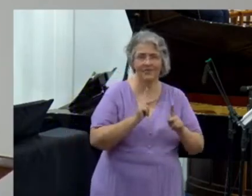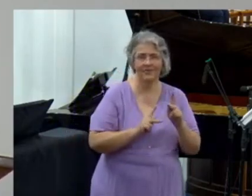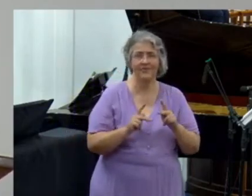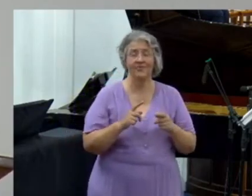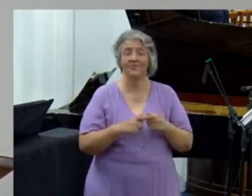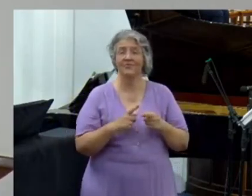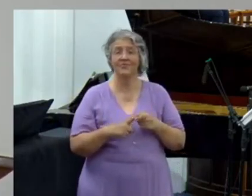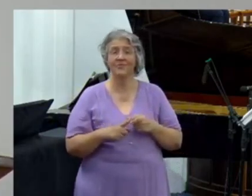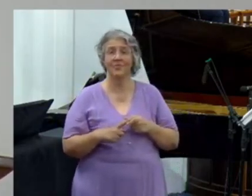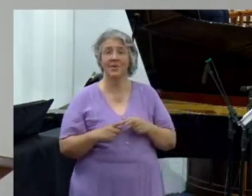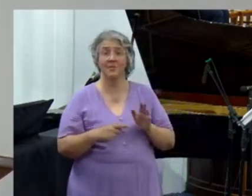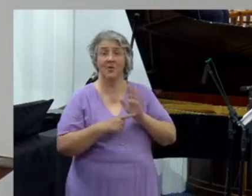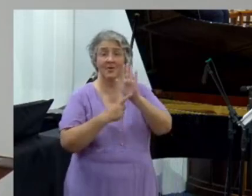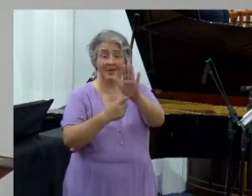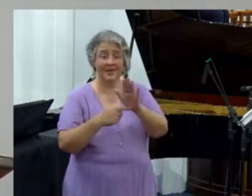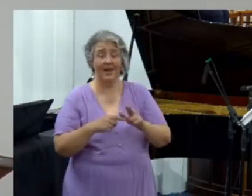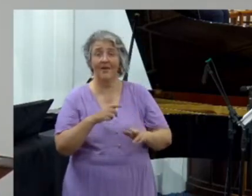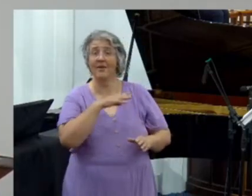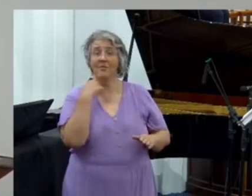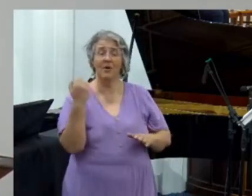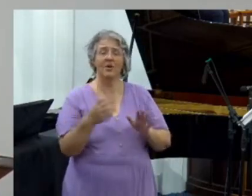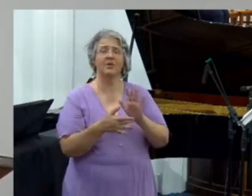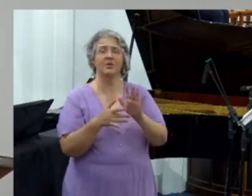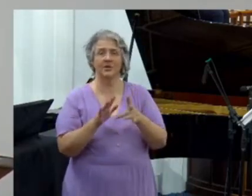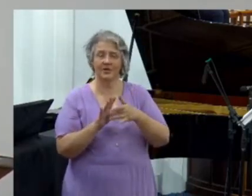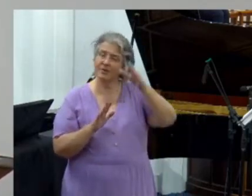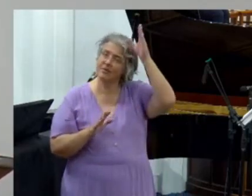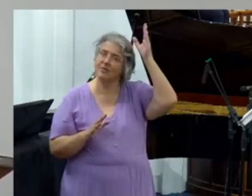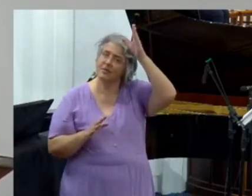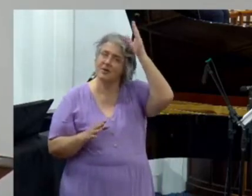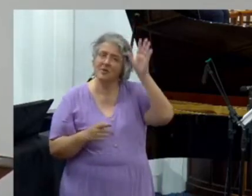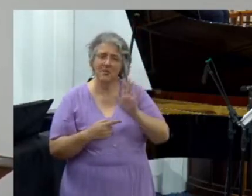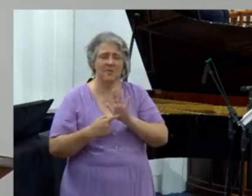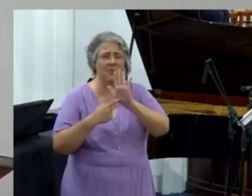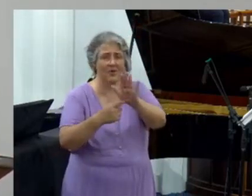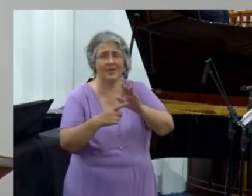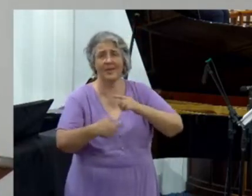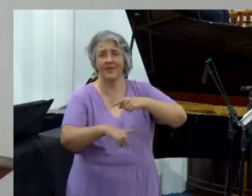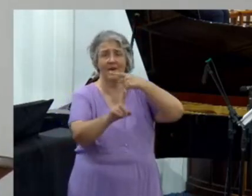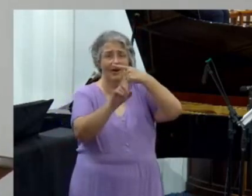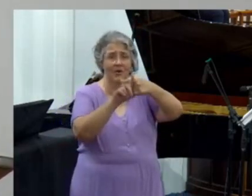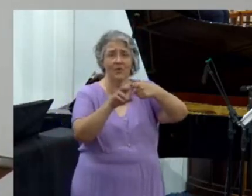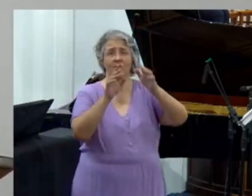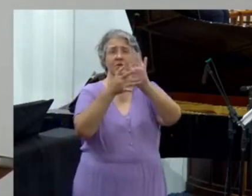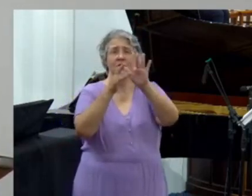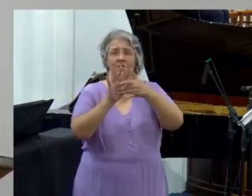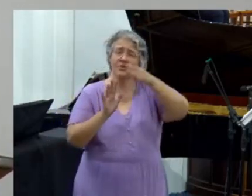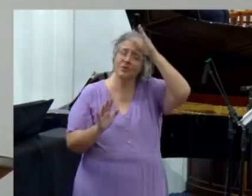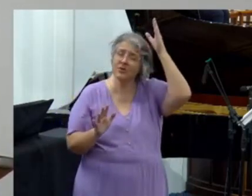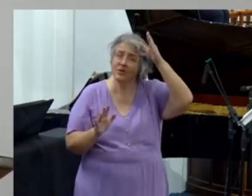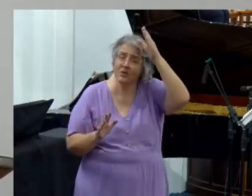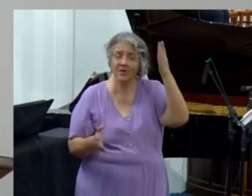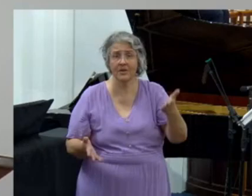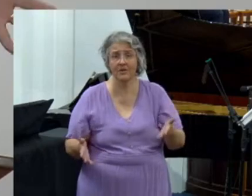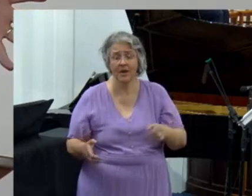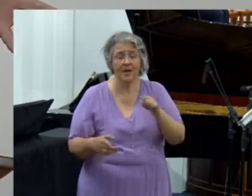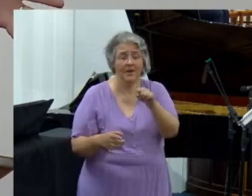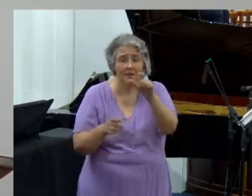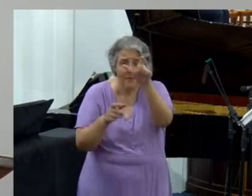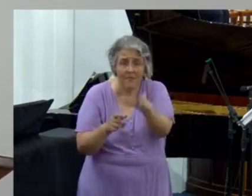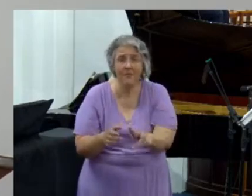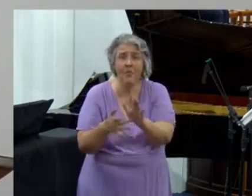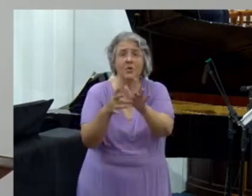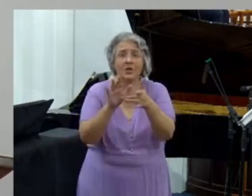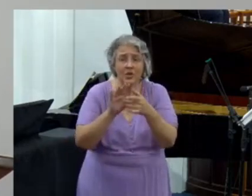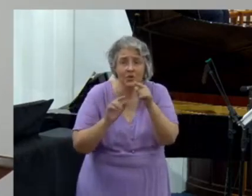próprio Cristo. Porque apontava para a cruz do nosso próprio Senhor. Se não fosse por meio